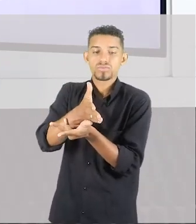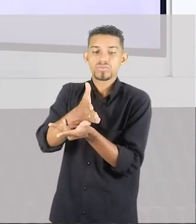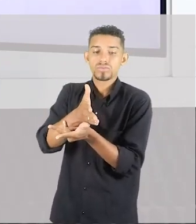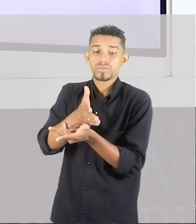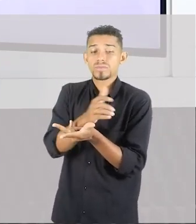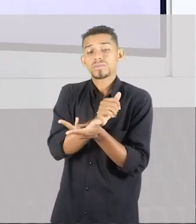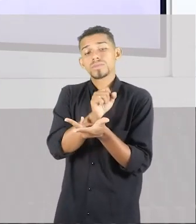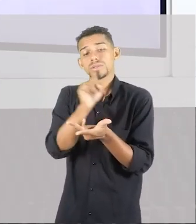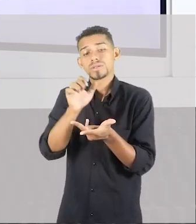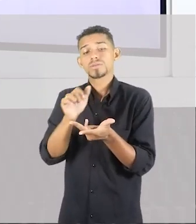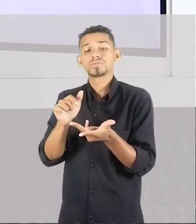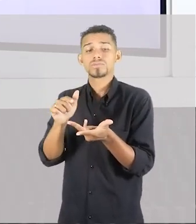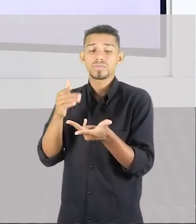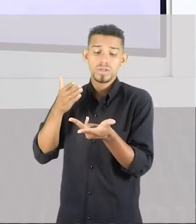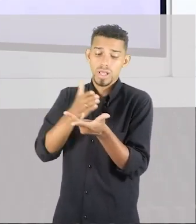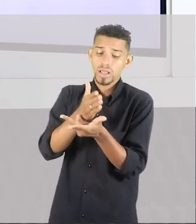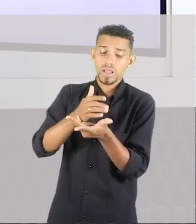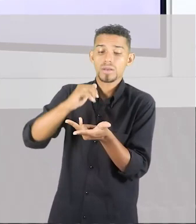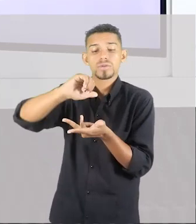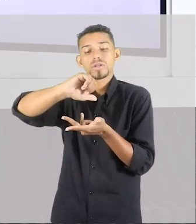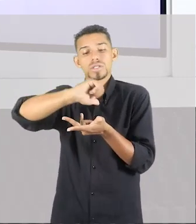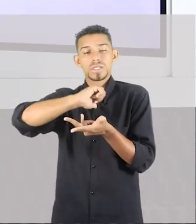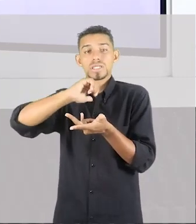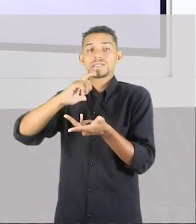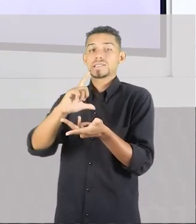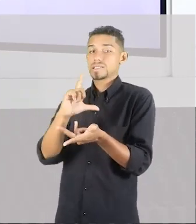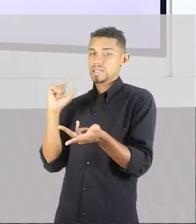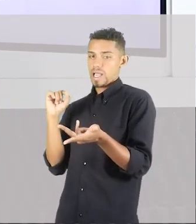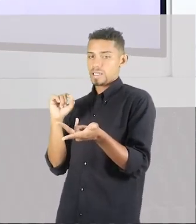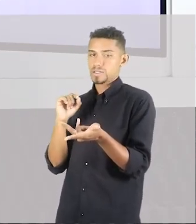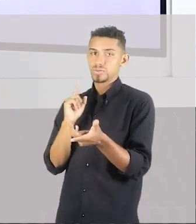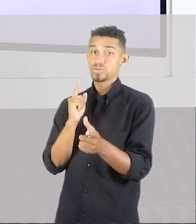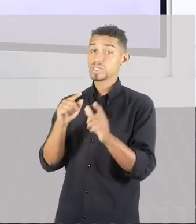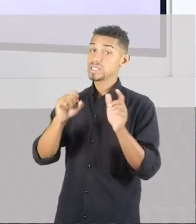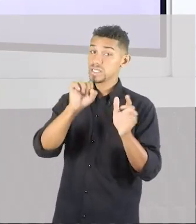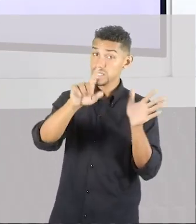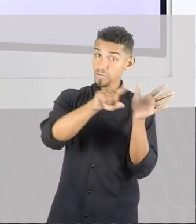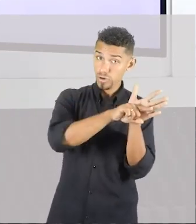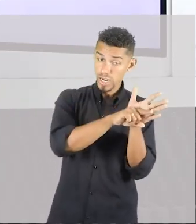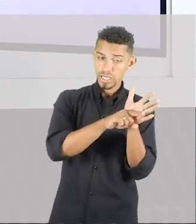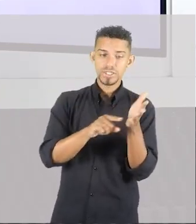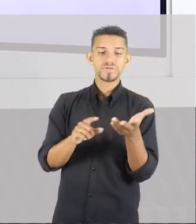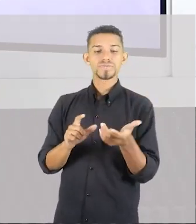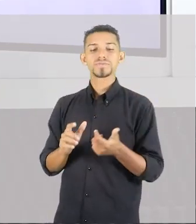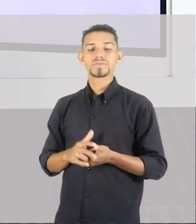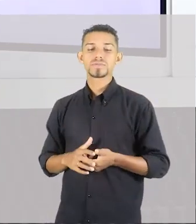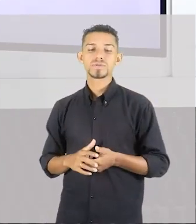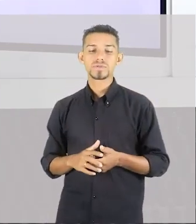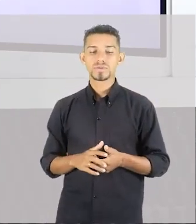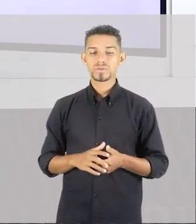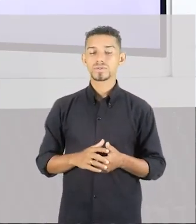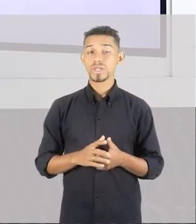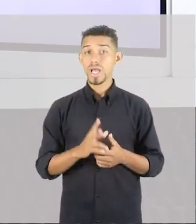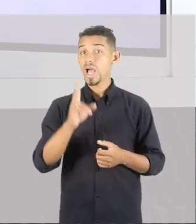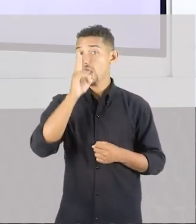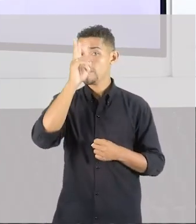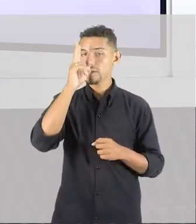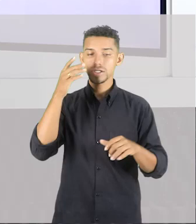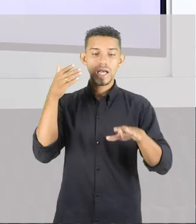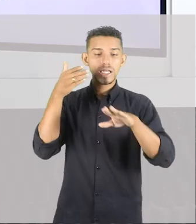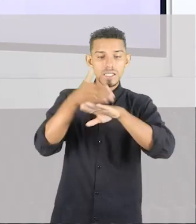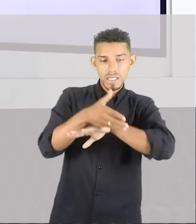fosse negativa, eu encontrei entrando, então eu colocaria saindo. Então aqui para nós, a força vai estar entrando no plano do